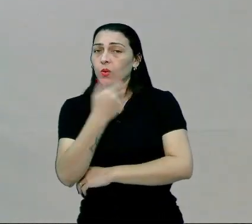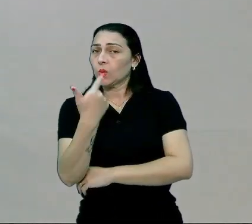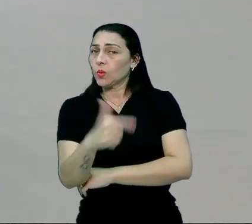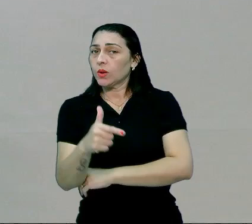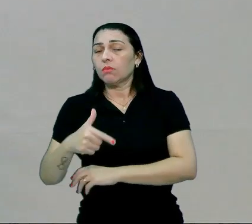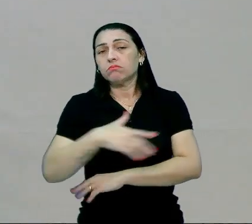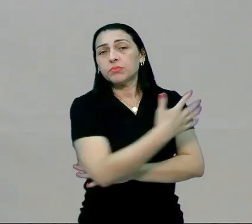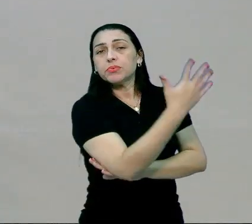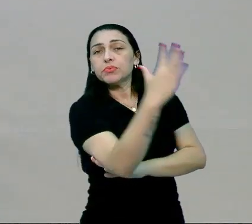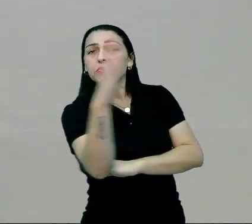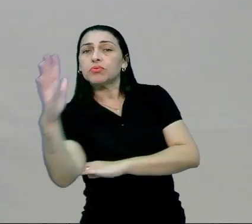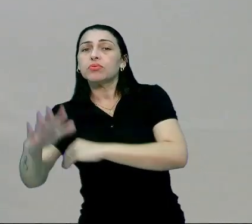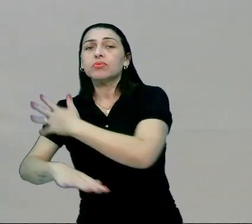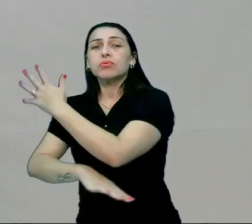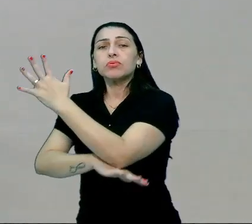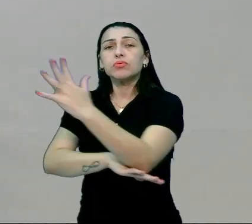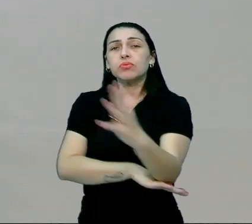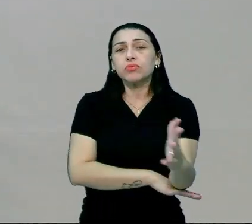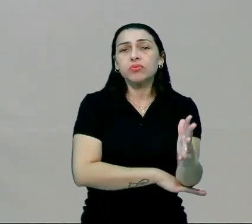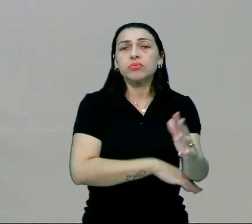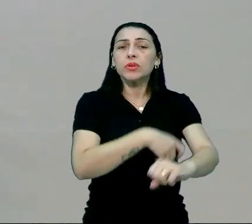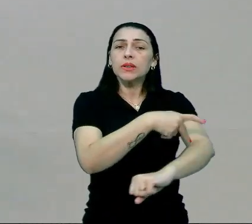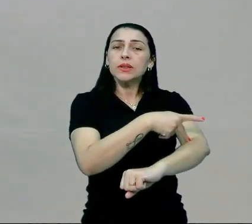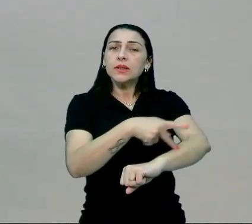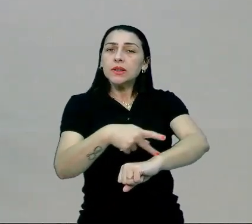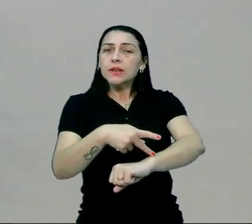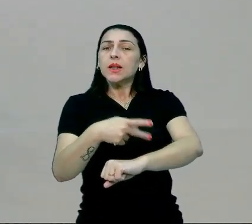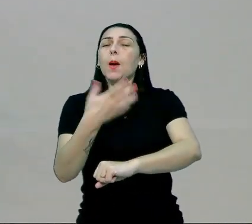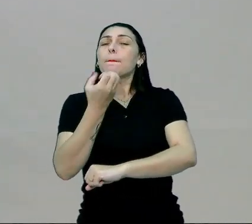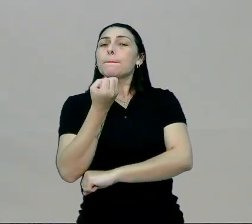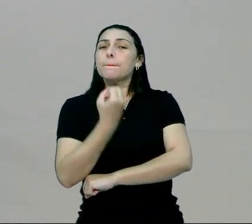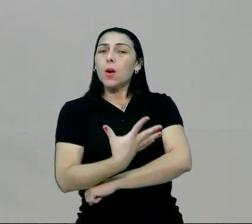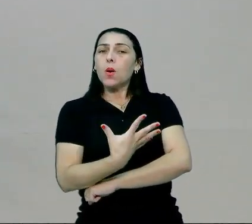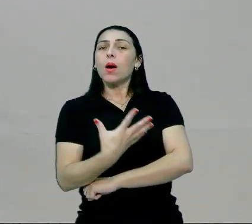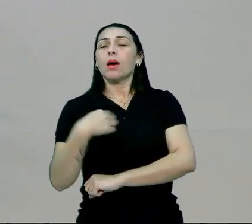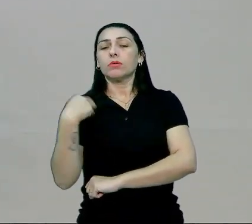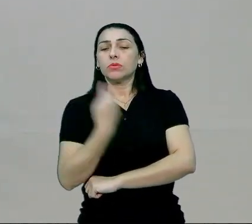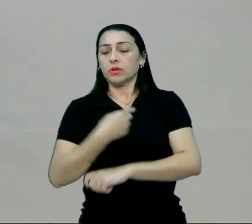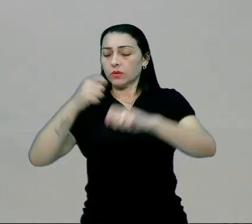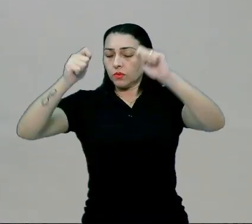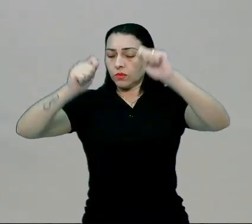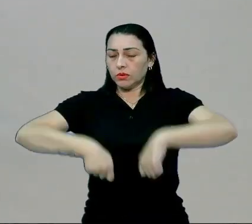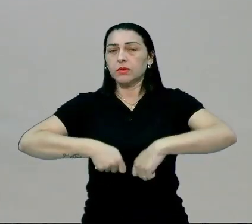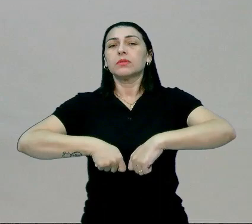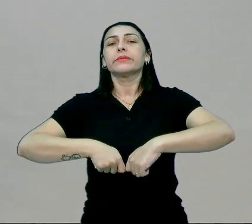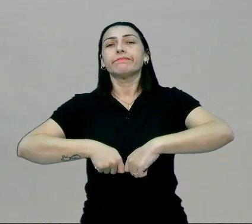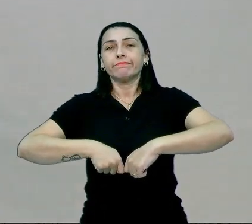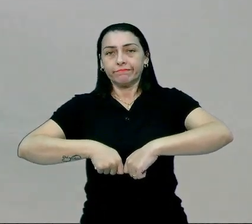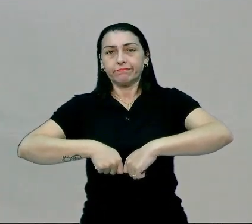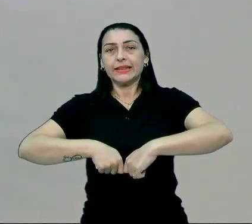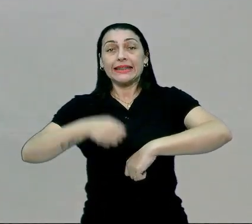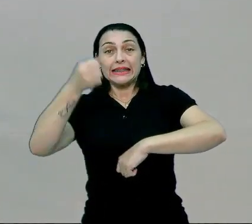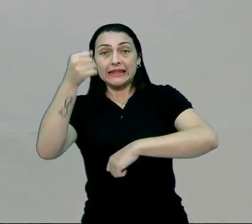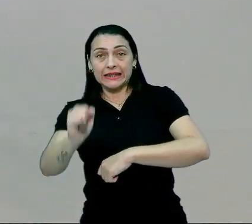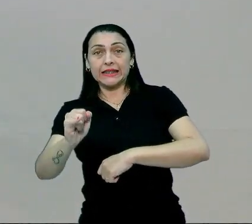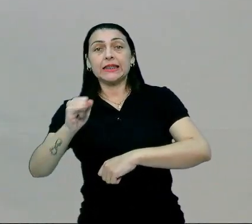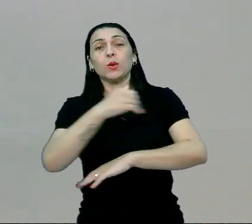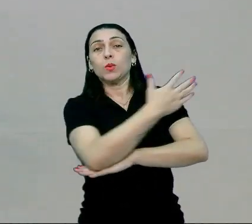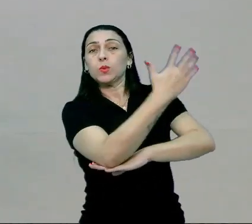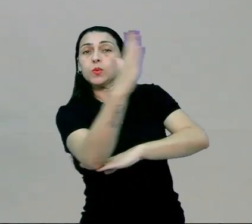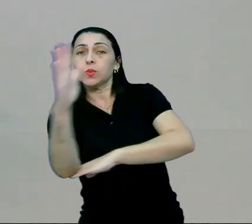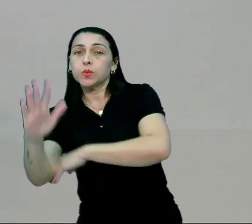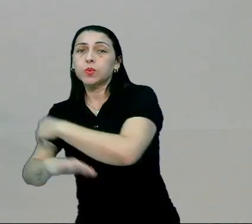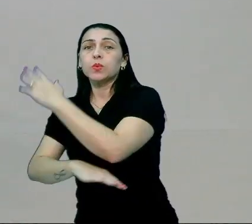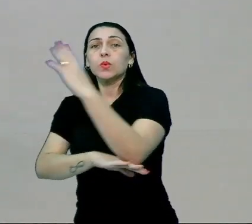um meio ambiente que seja favorável à nossa condição de existência, se o meio